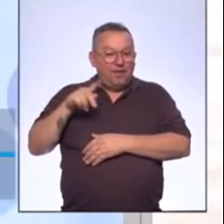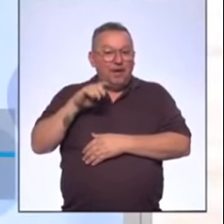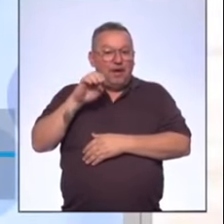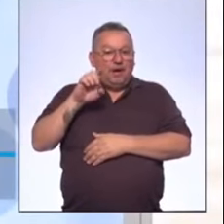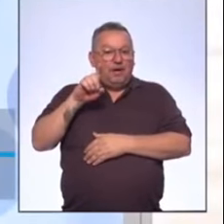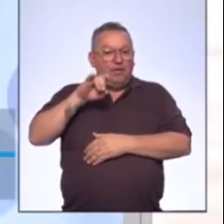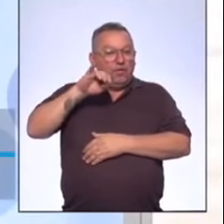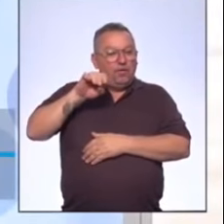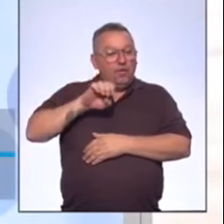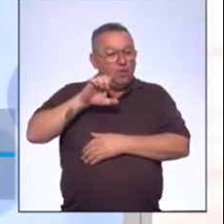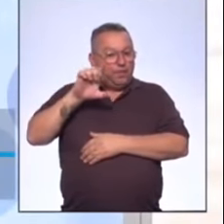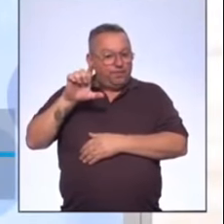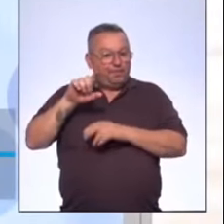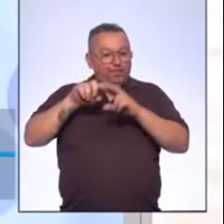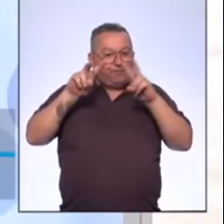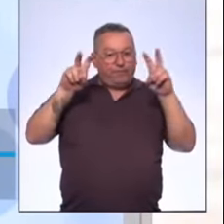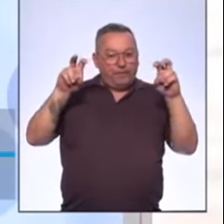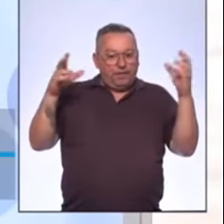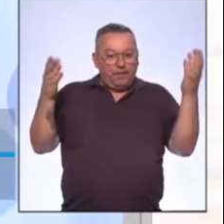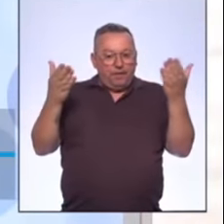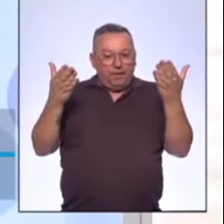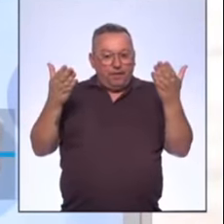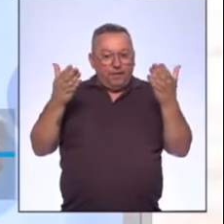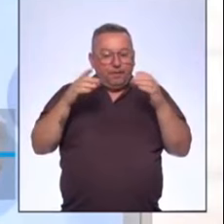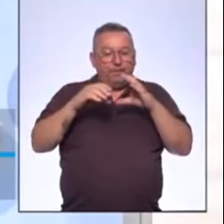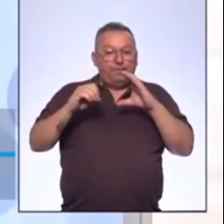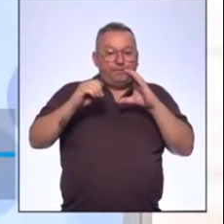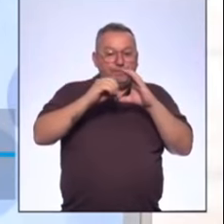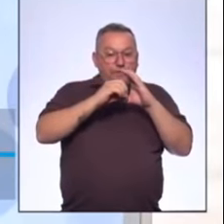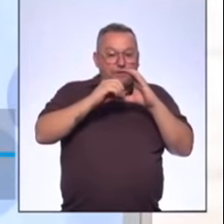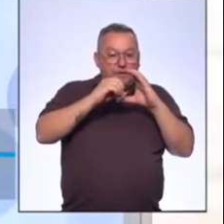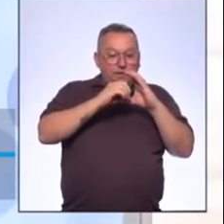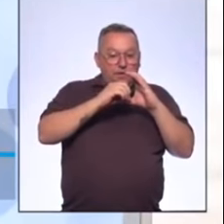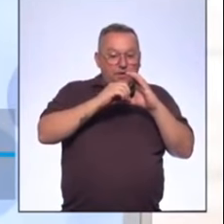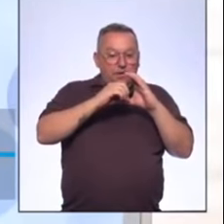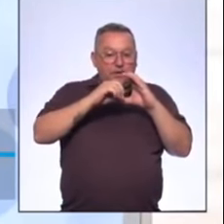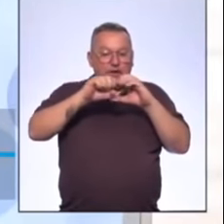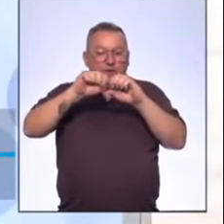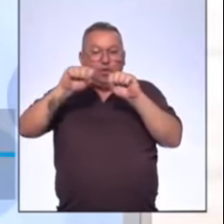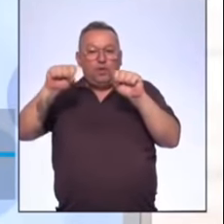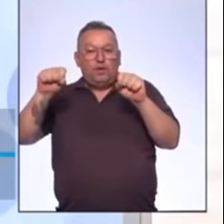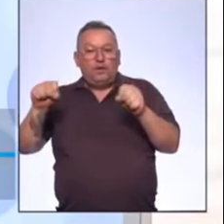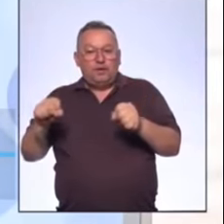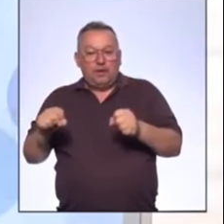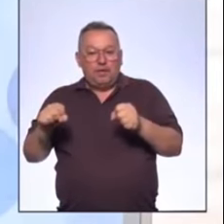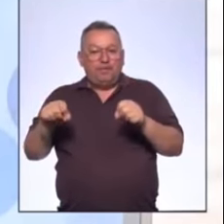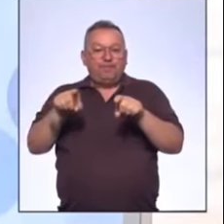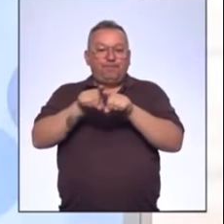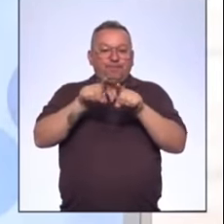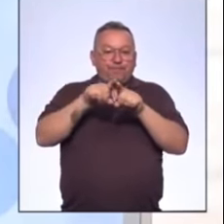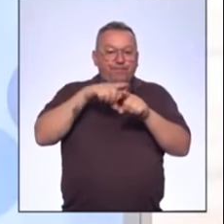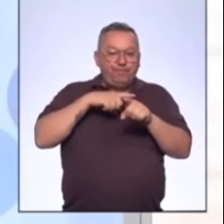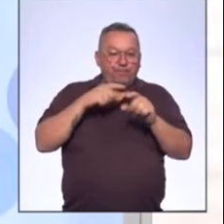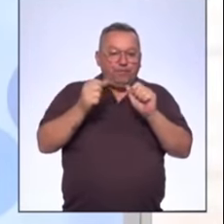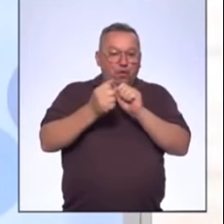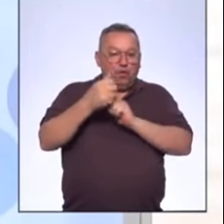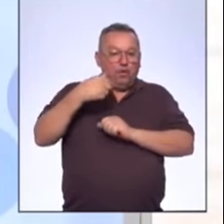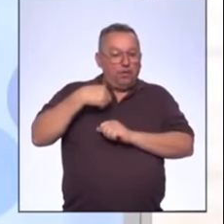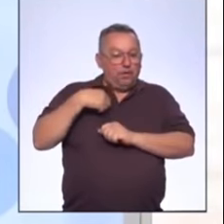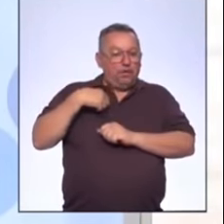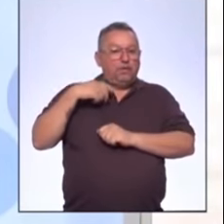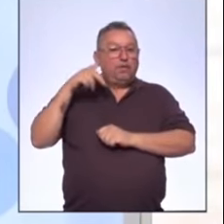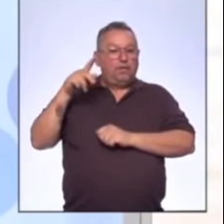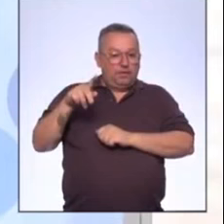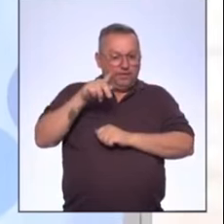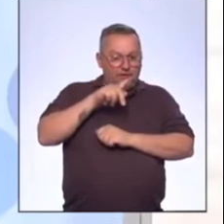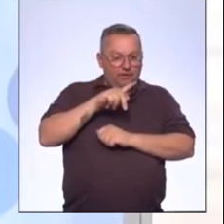Joel. O tema da aula hoje é das células aos sistemas. E está comigo aqui para interagir com vocês,